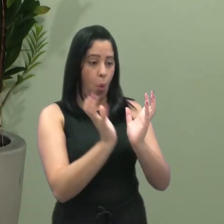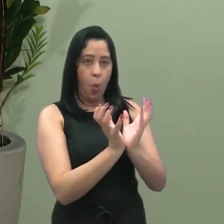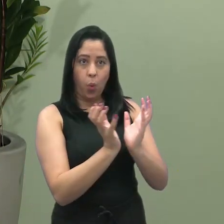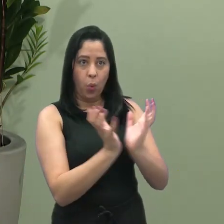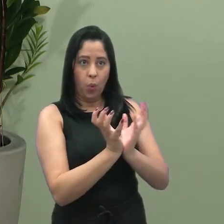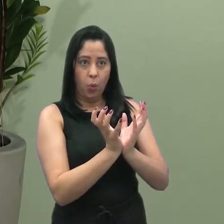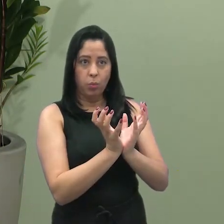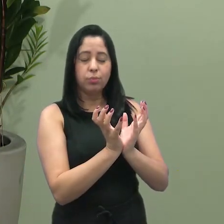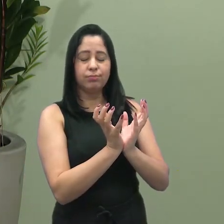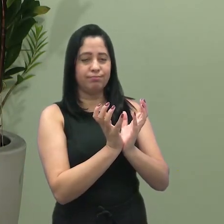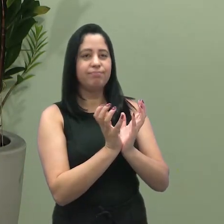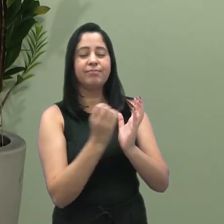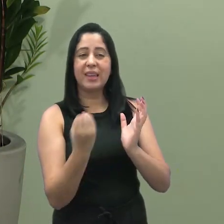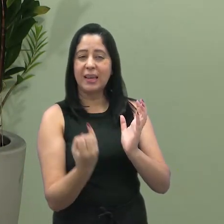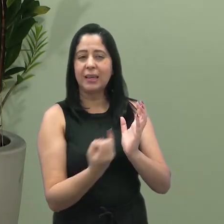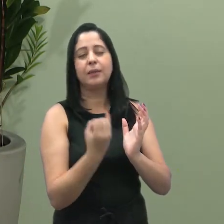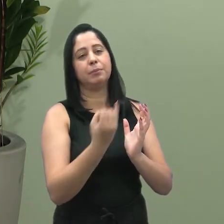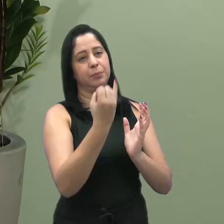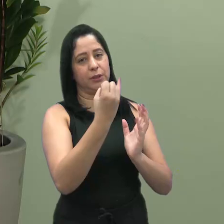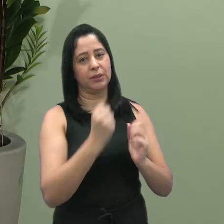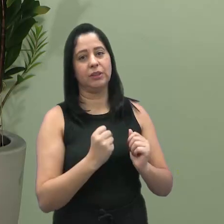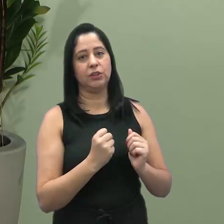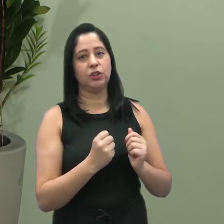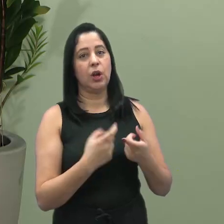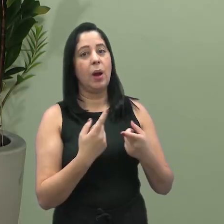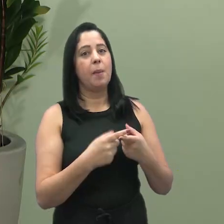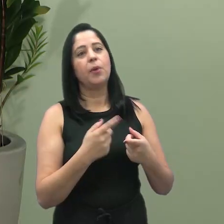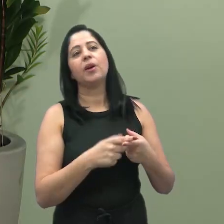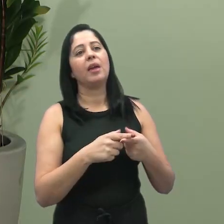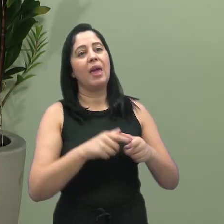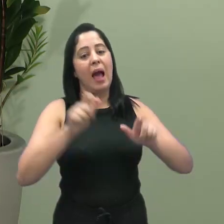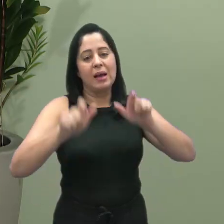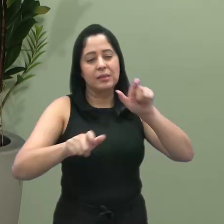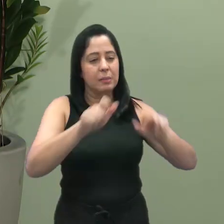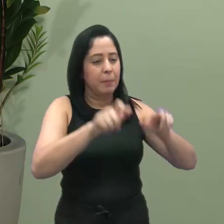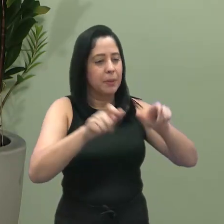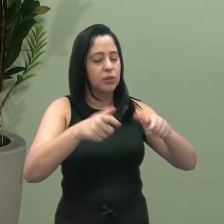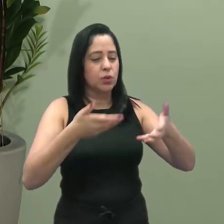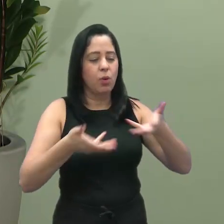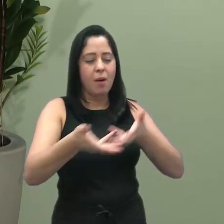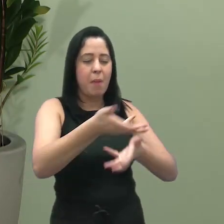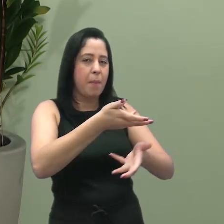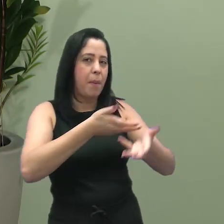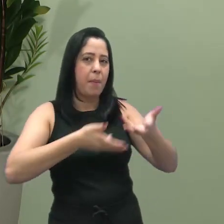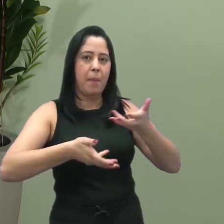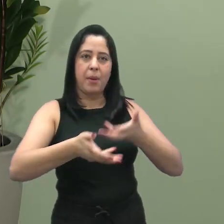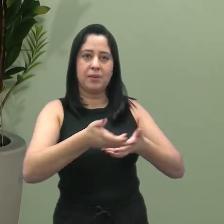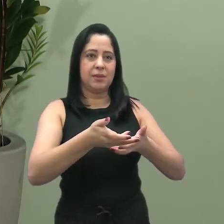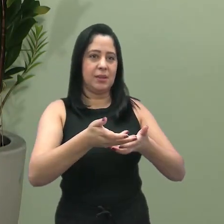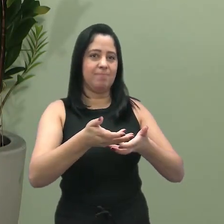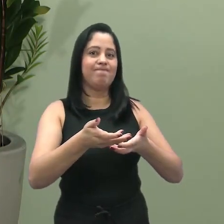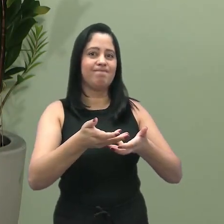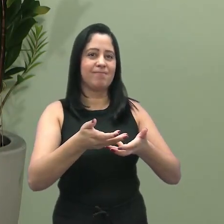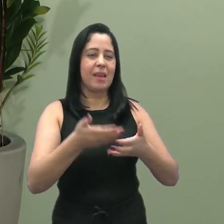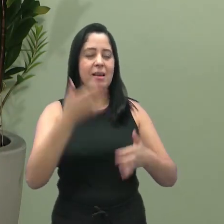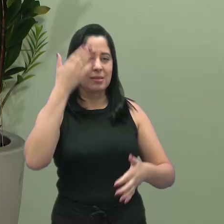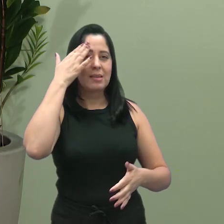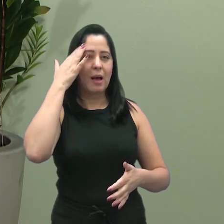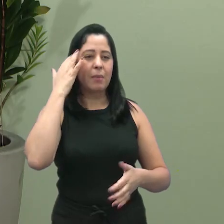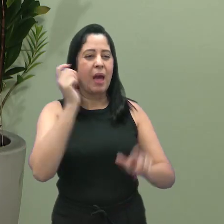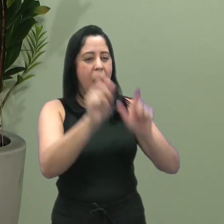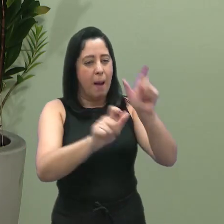grupo, sabe? O grupo é muito porque tem muita troca, porque nós não temos como mensurar a